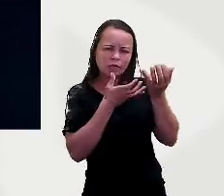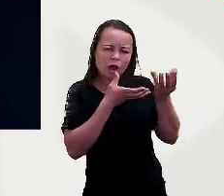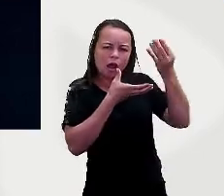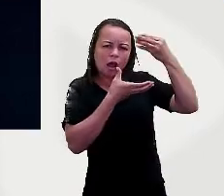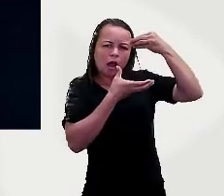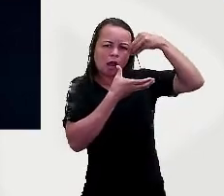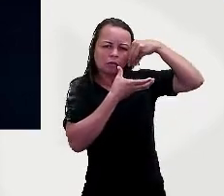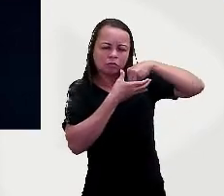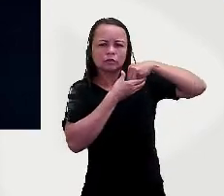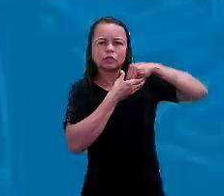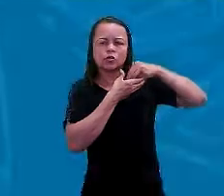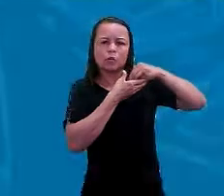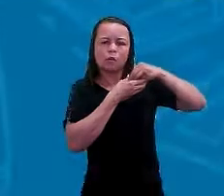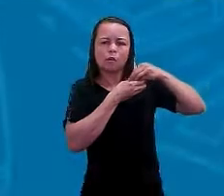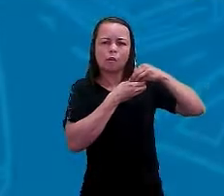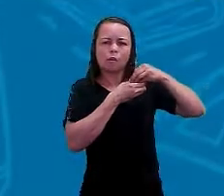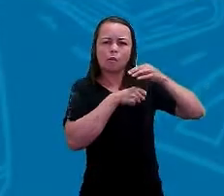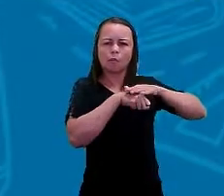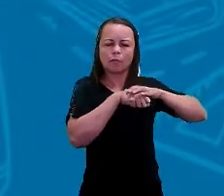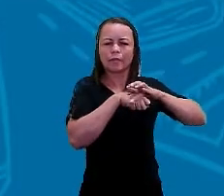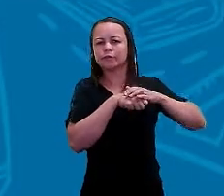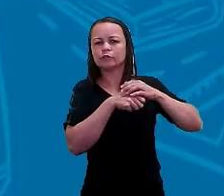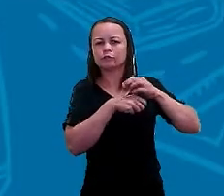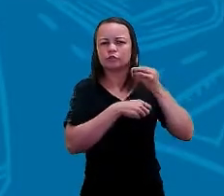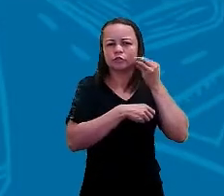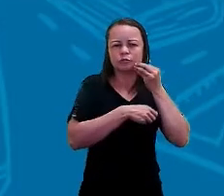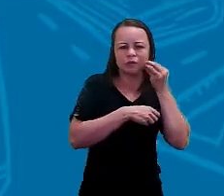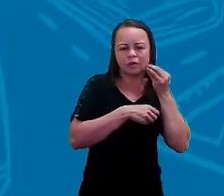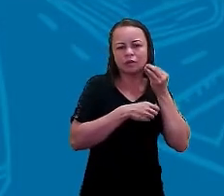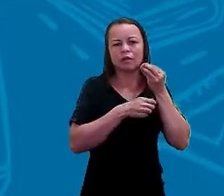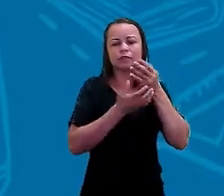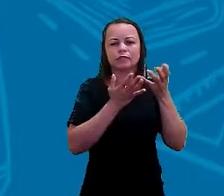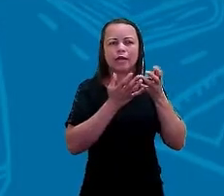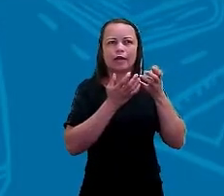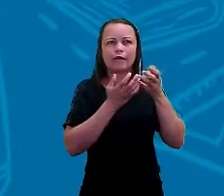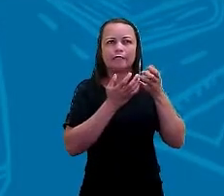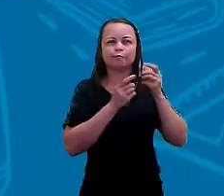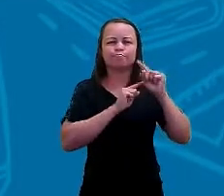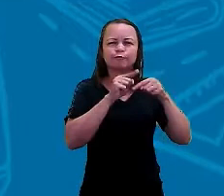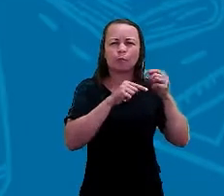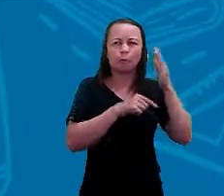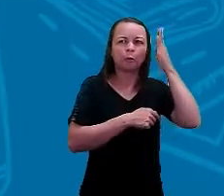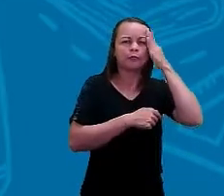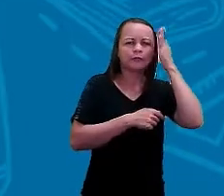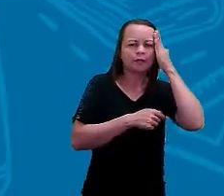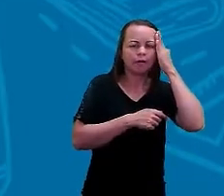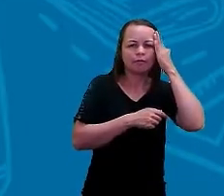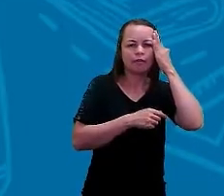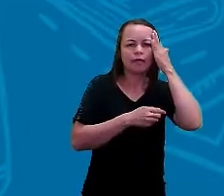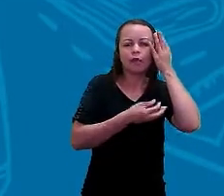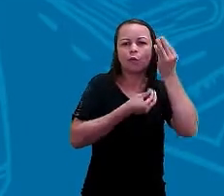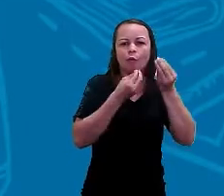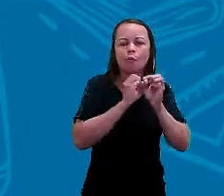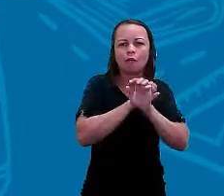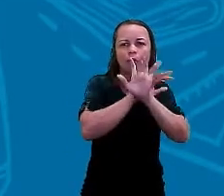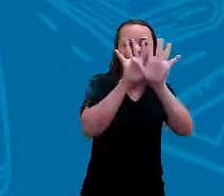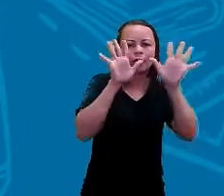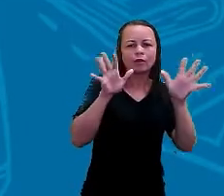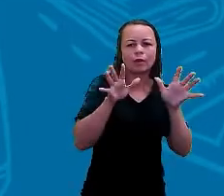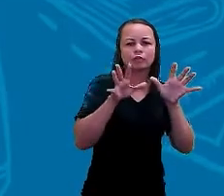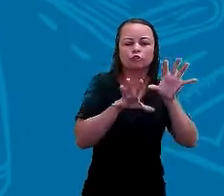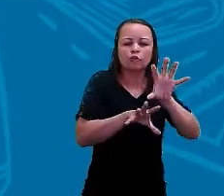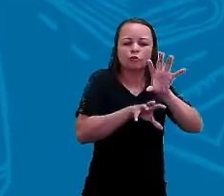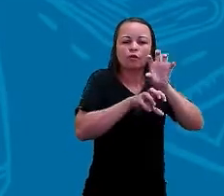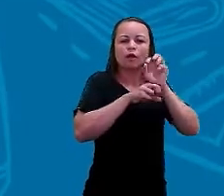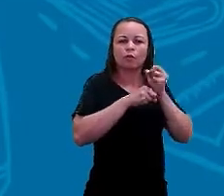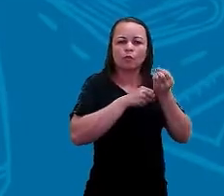gerar um ambiente de experiência, para justamente fazer o quê? Fazer a interpretação, fazer a compreensão daquilo que foi capturado, tanto